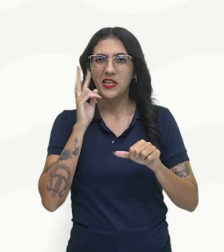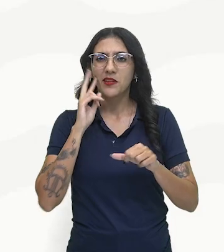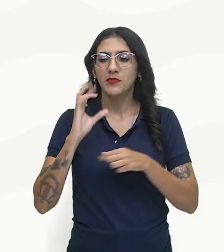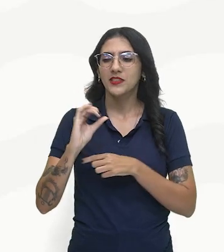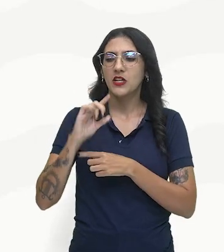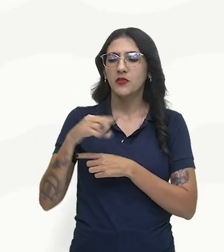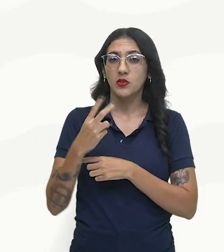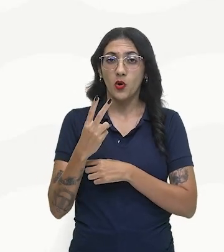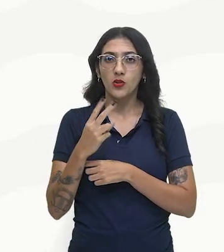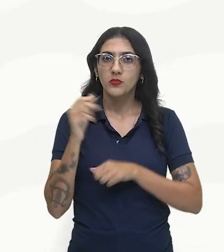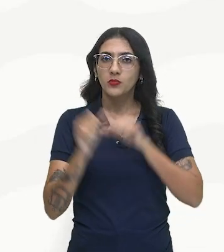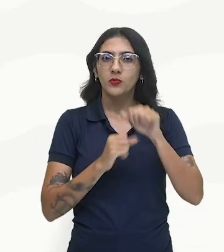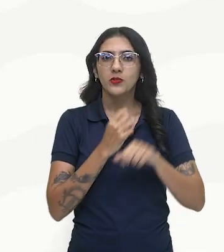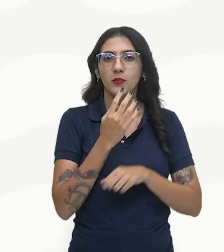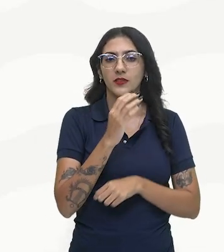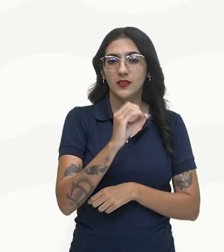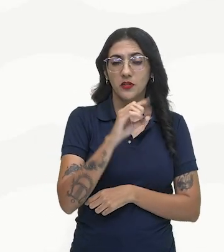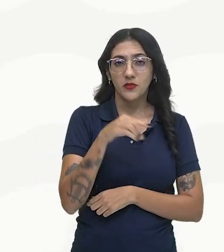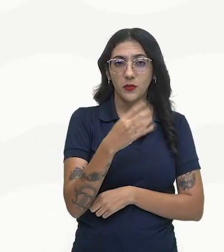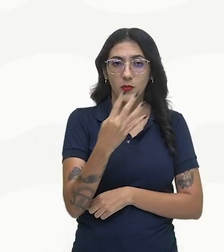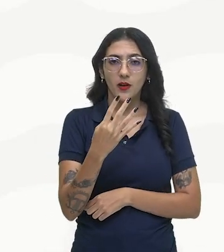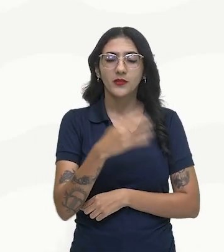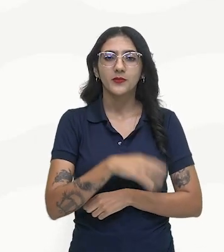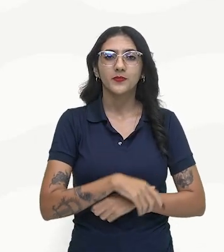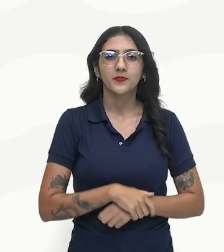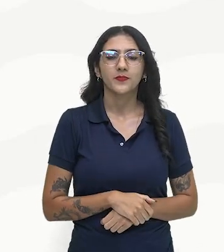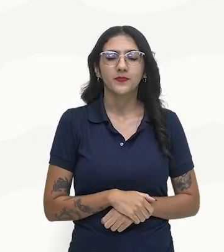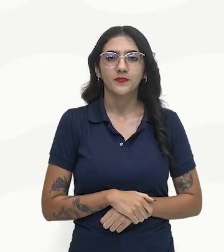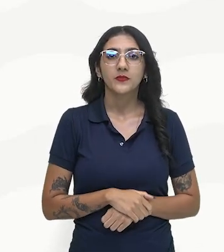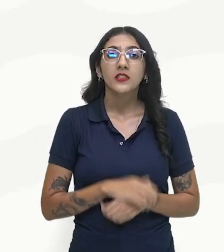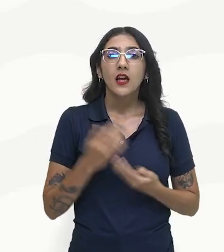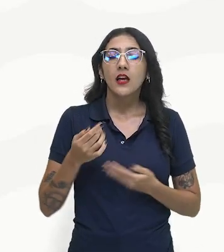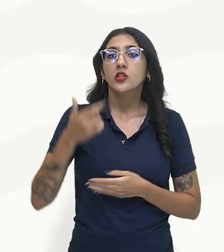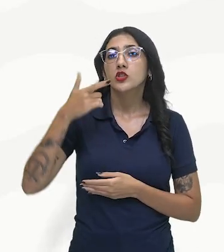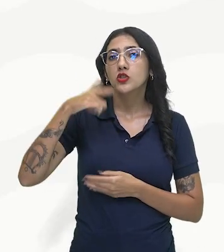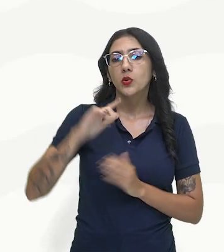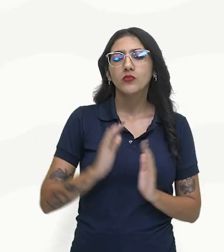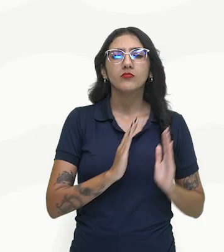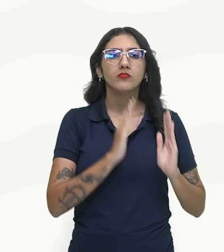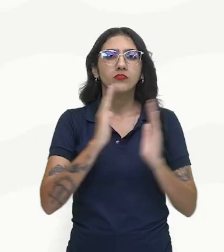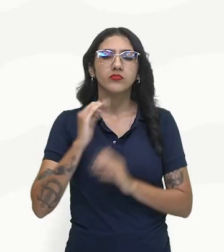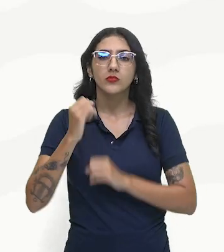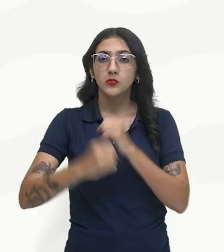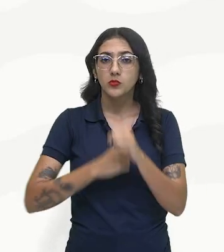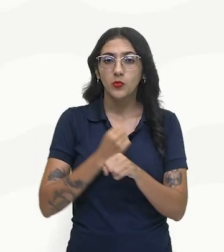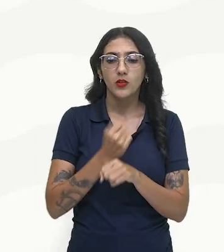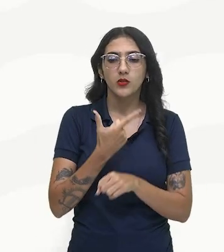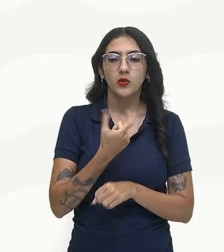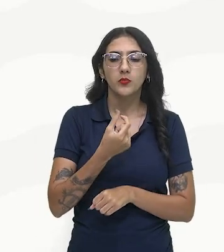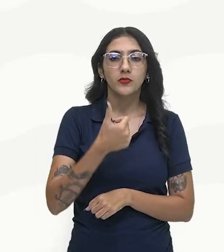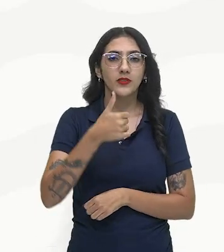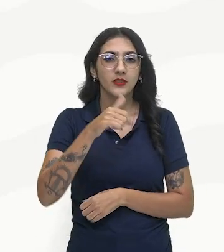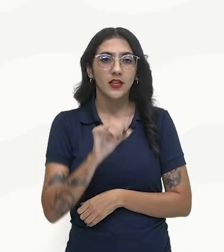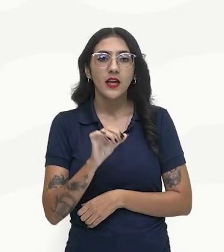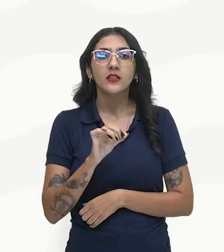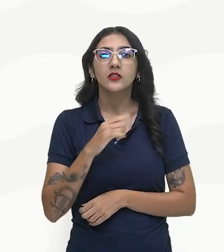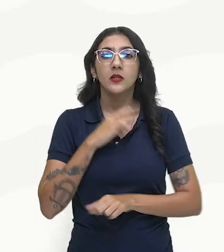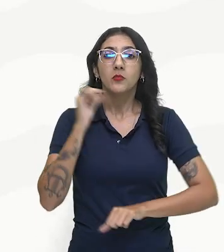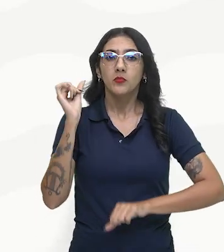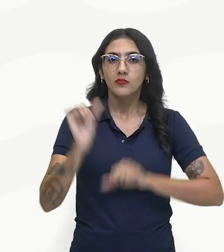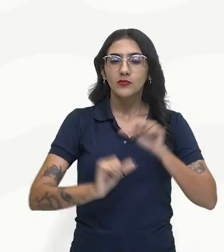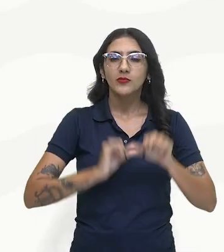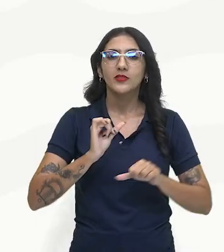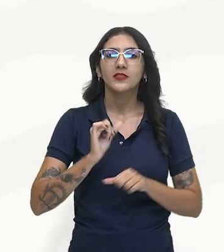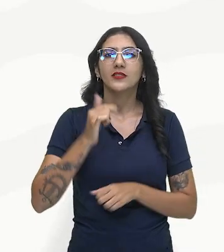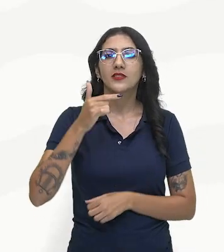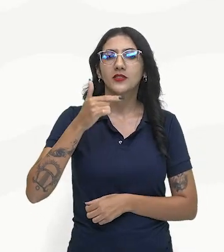0,4%. E aí acontece, lá no ano de 2010, mais uma vez uma variação ali. Mais